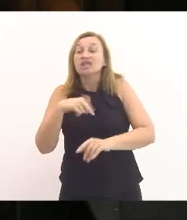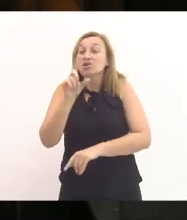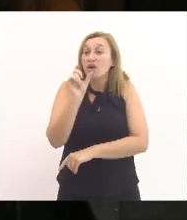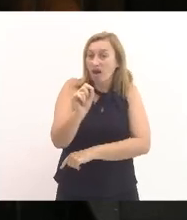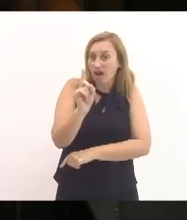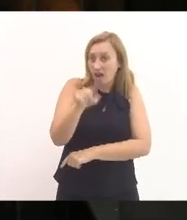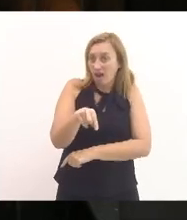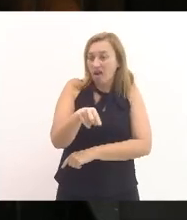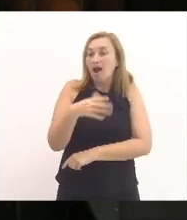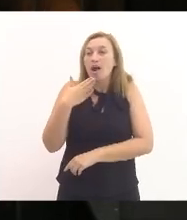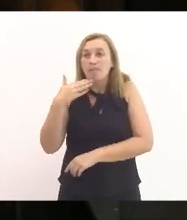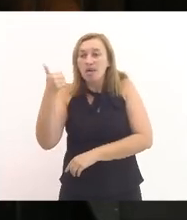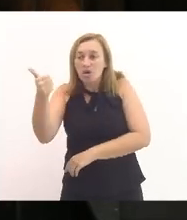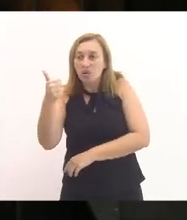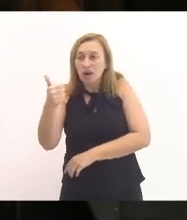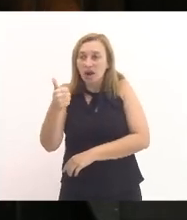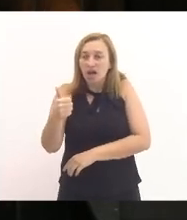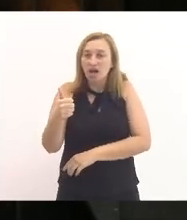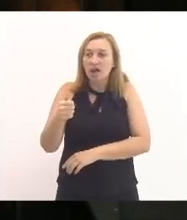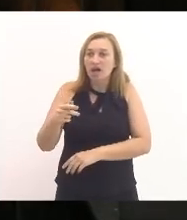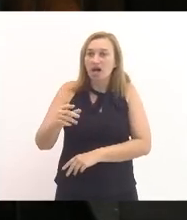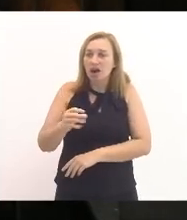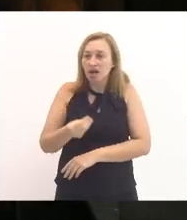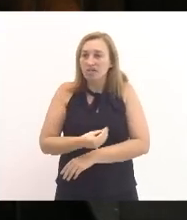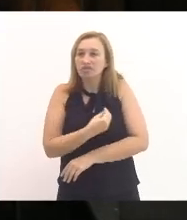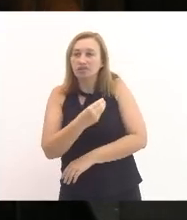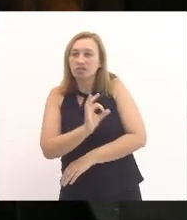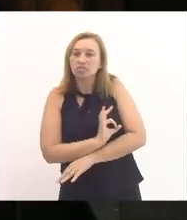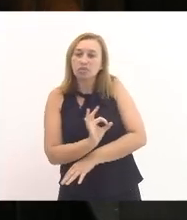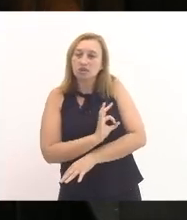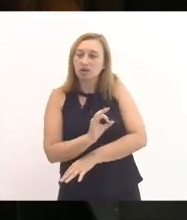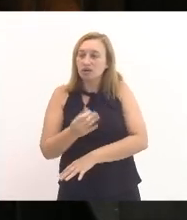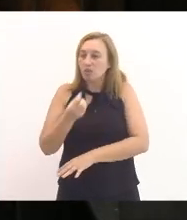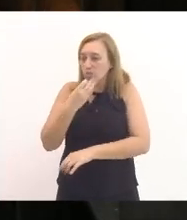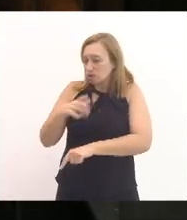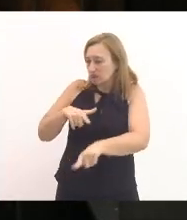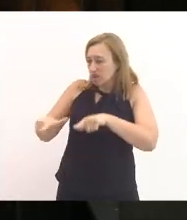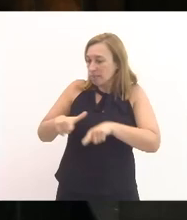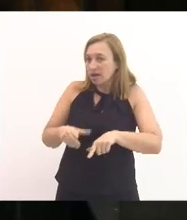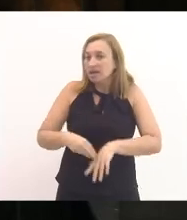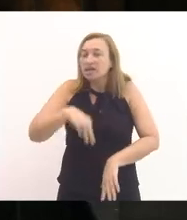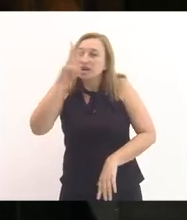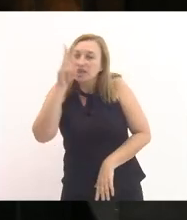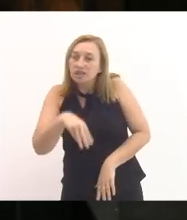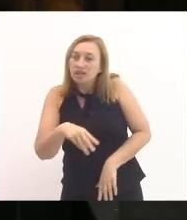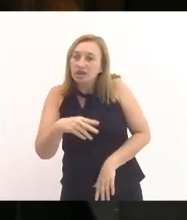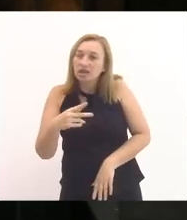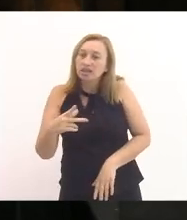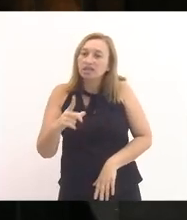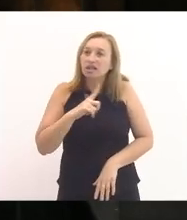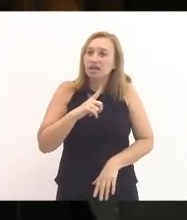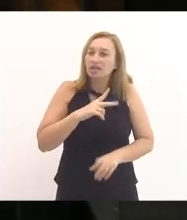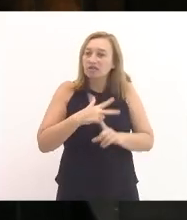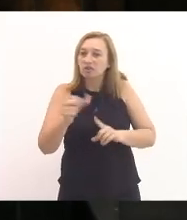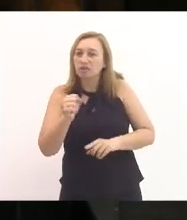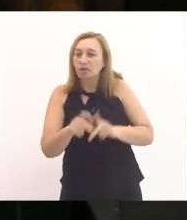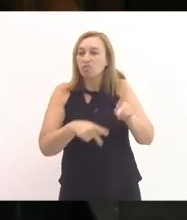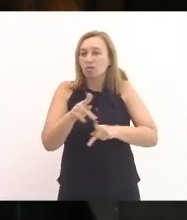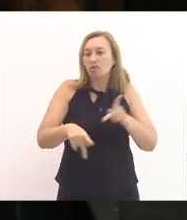é melhorar a condição do policial para que ele presta o melhor serviço e quem ganha com isso é a população Fluminense